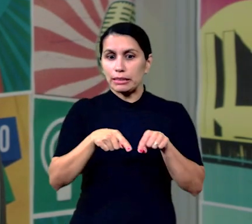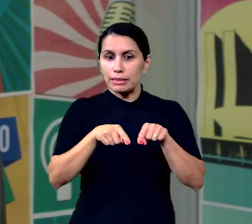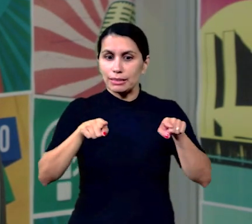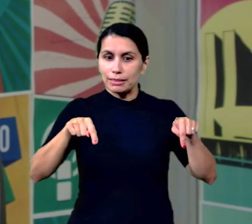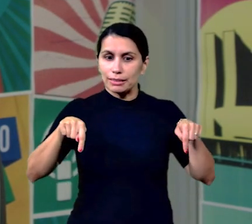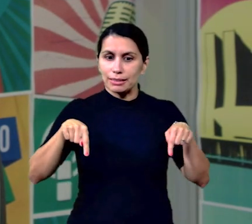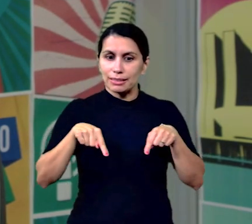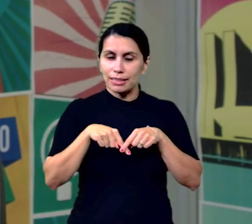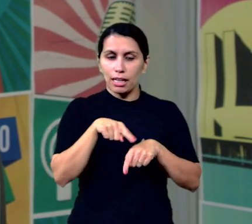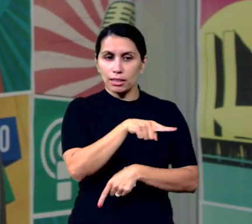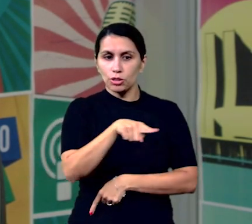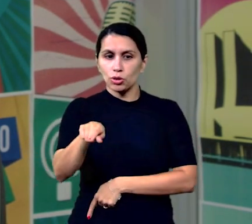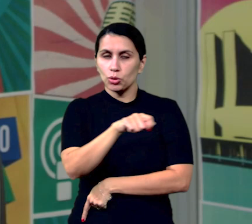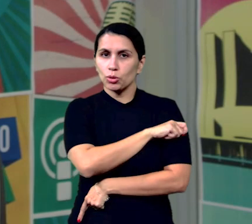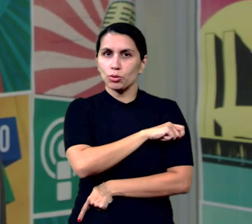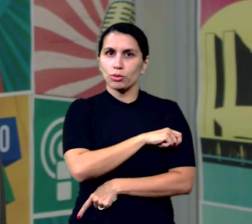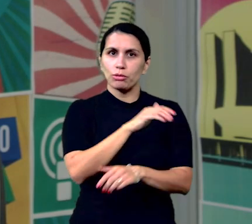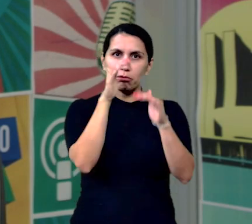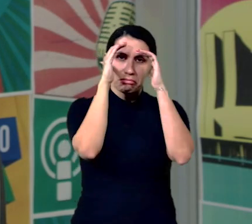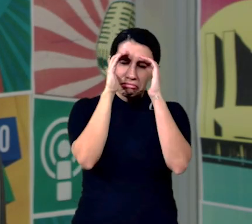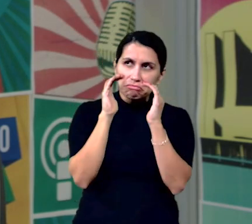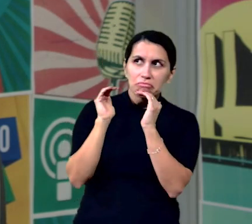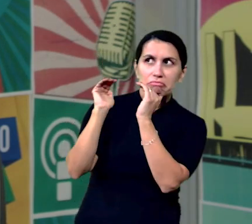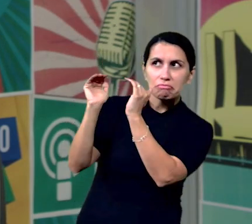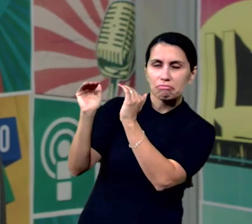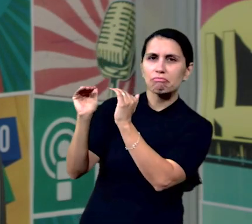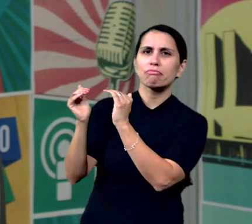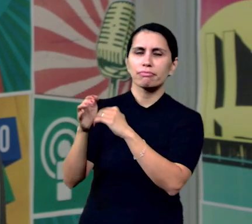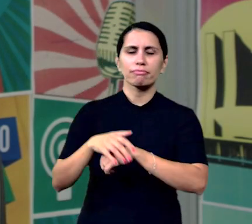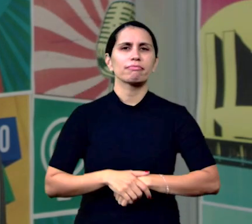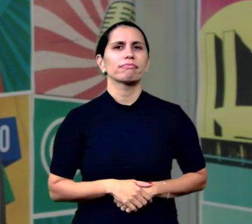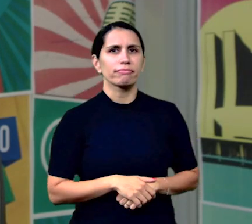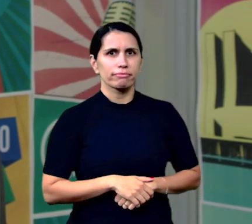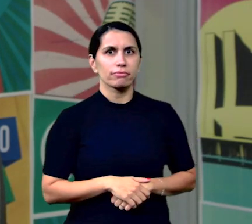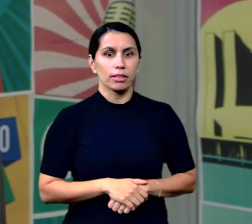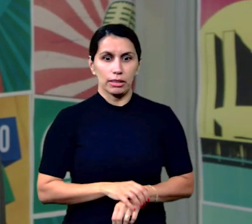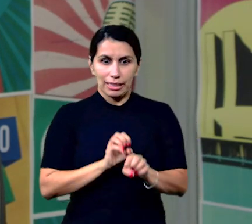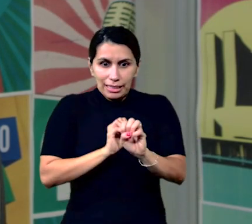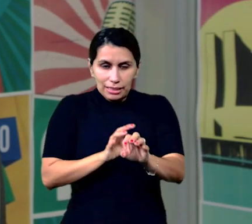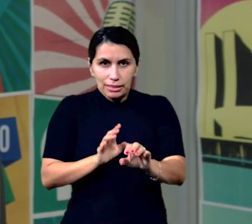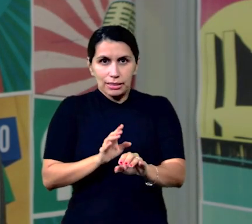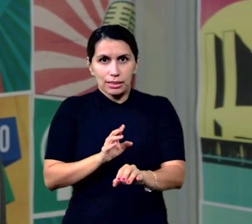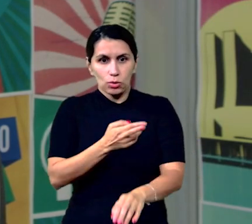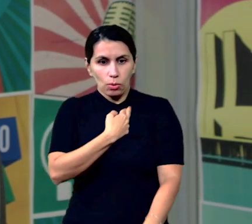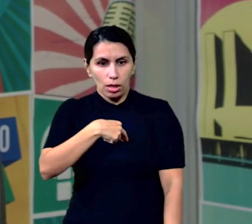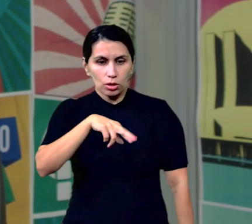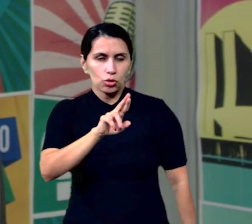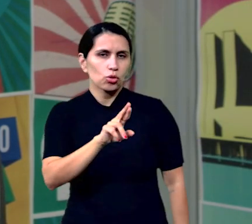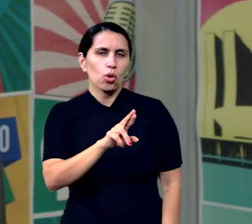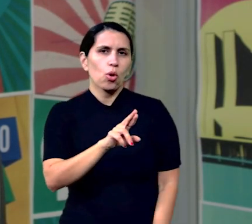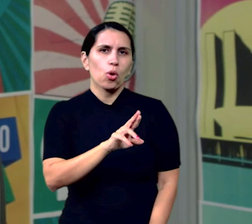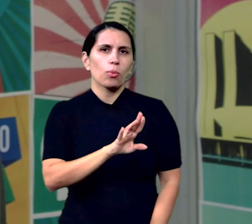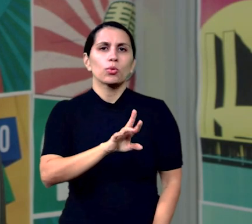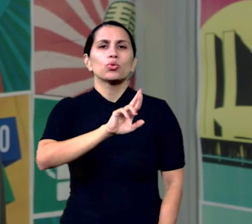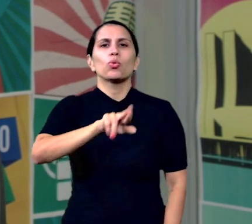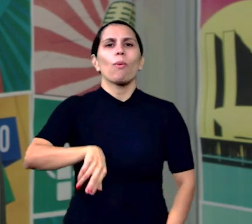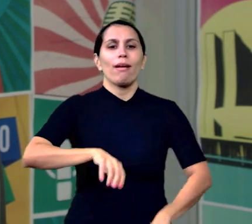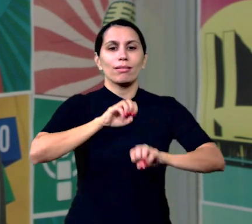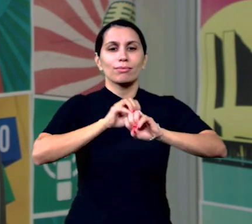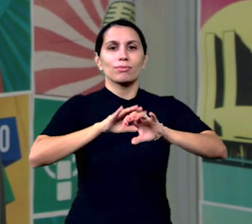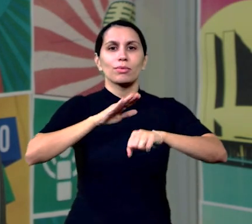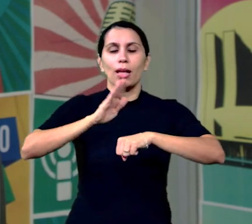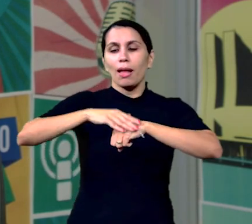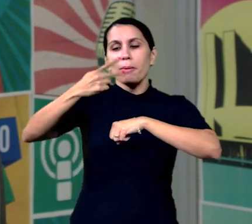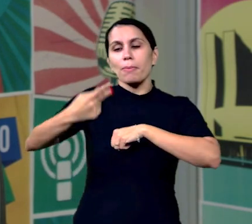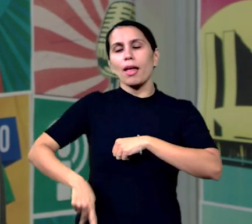dessa matriz do ensino religioso. E o ensino religioso, o que está pressuposto não é, enfim, o ensino da